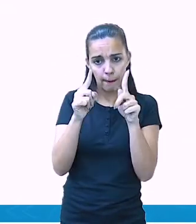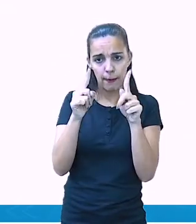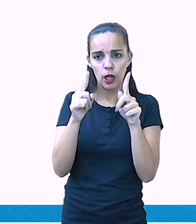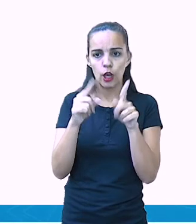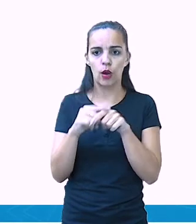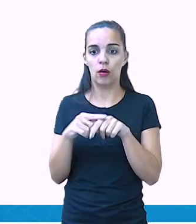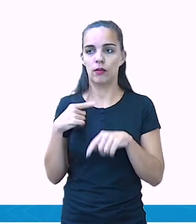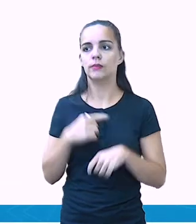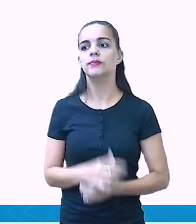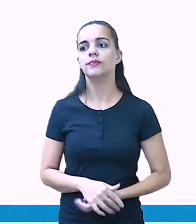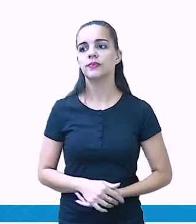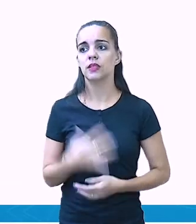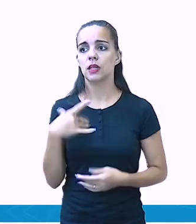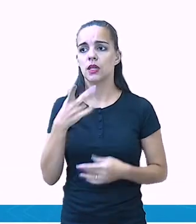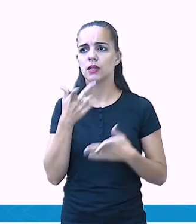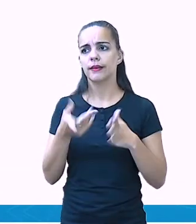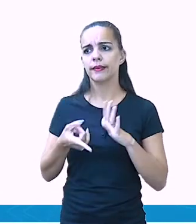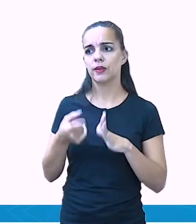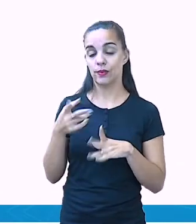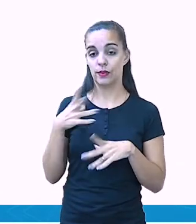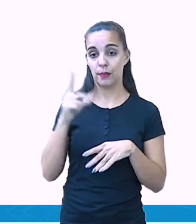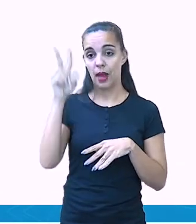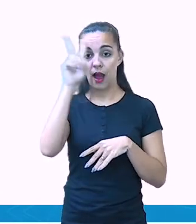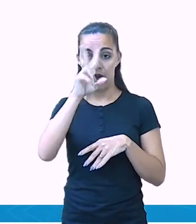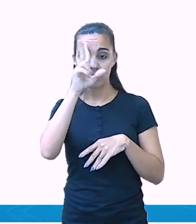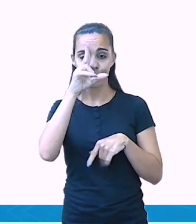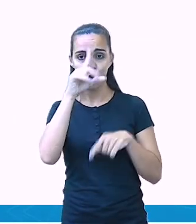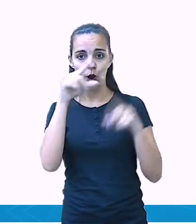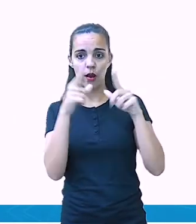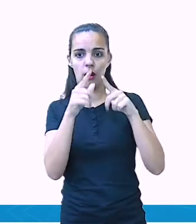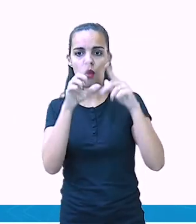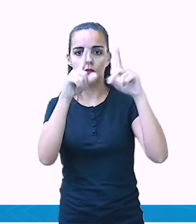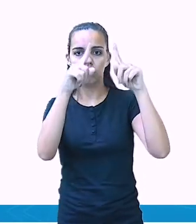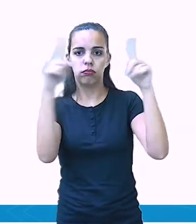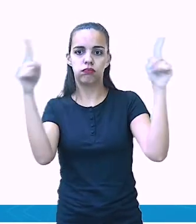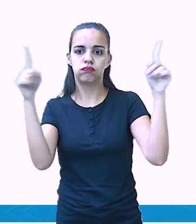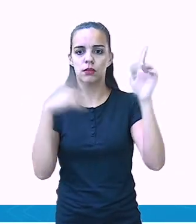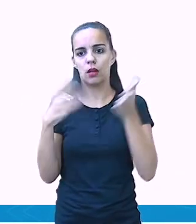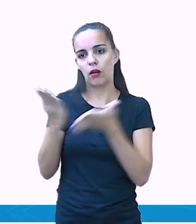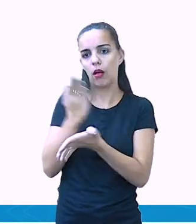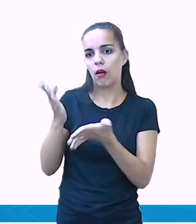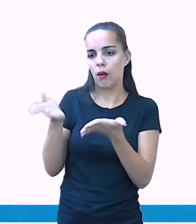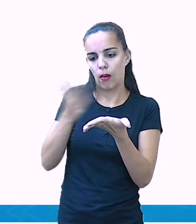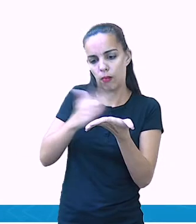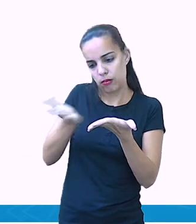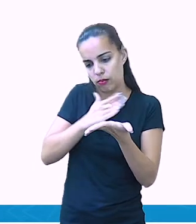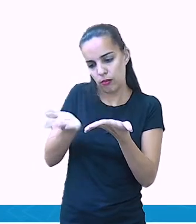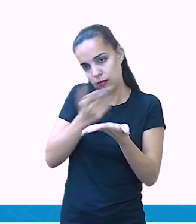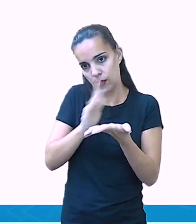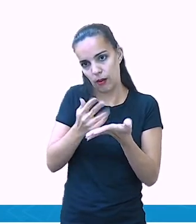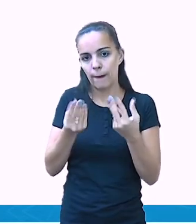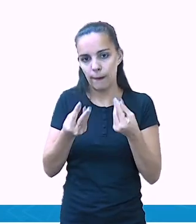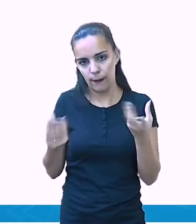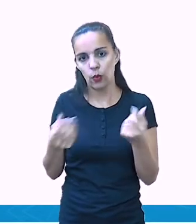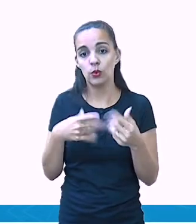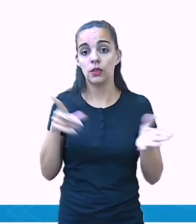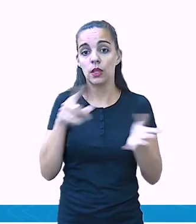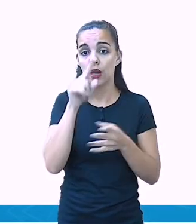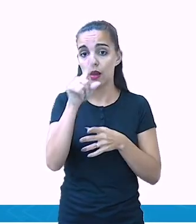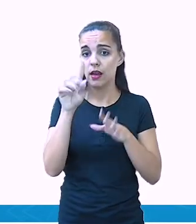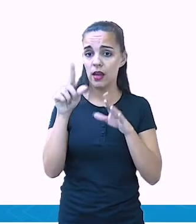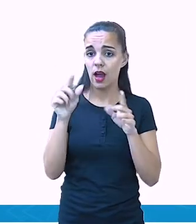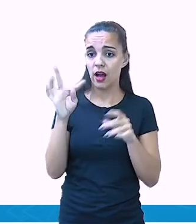uma revista inteira, não uma história muito grande. Por isso, tirinha, só uma parte. Então, as tirinhas, olha